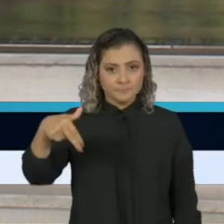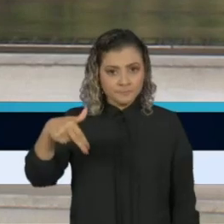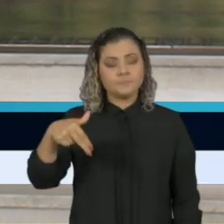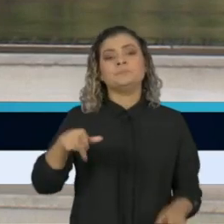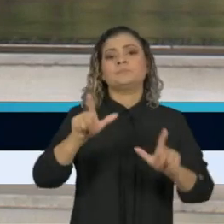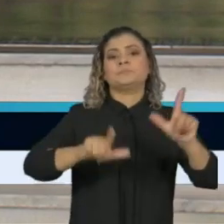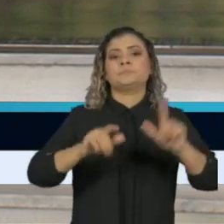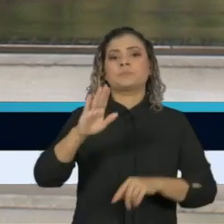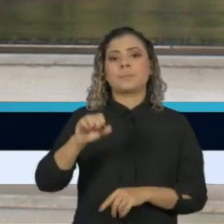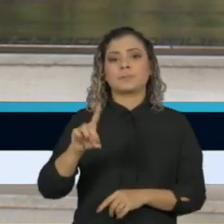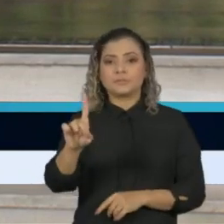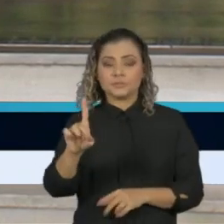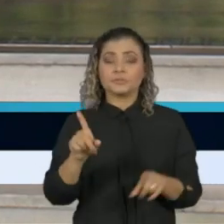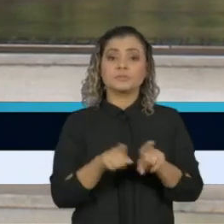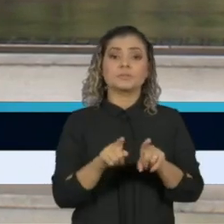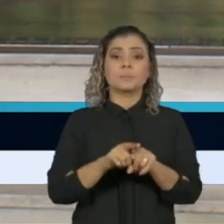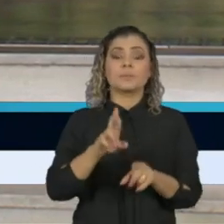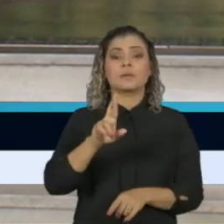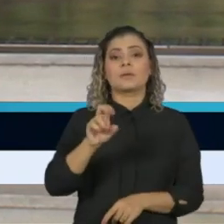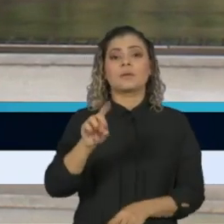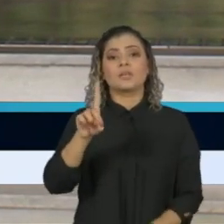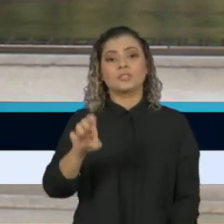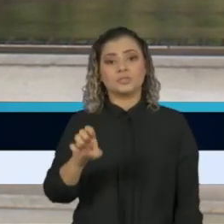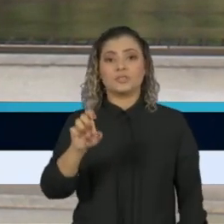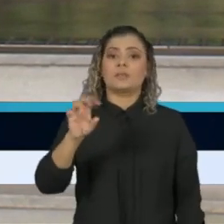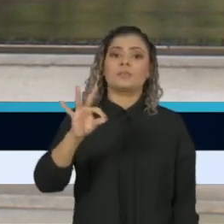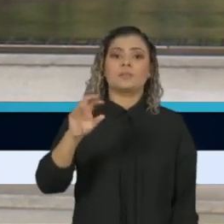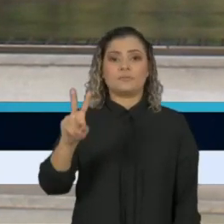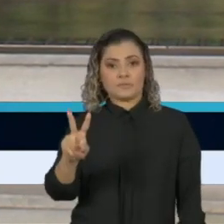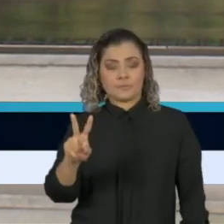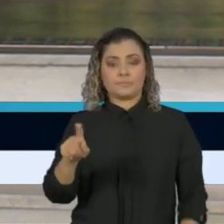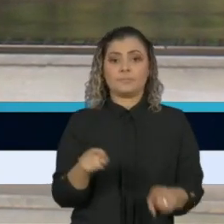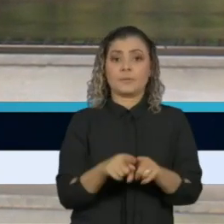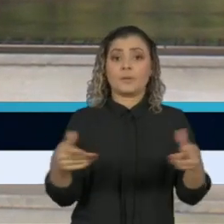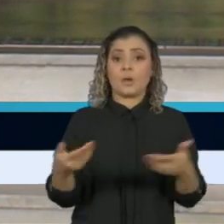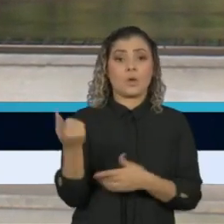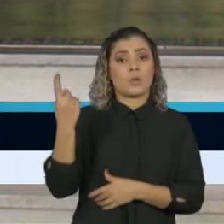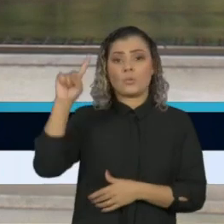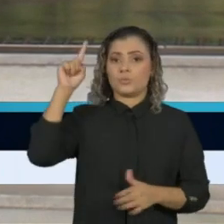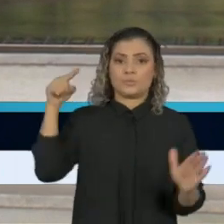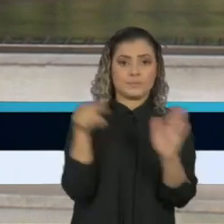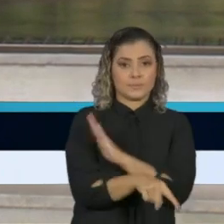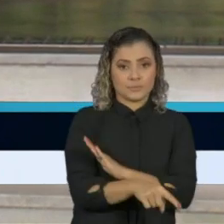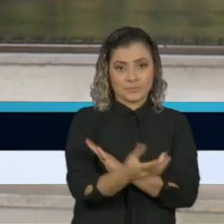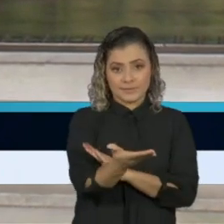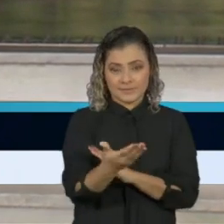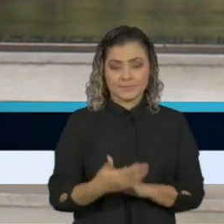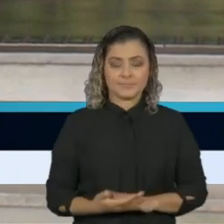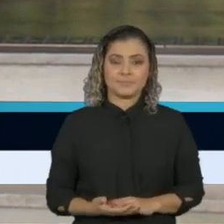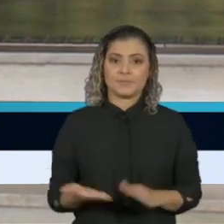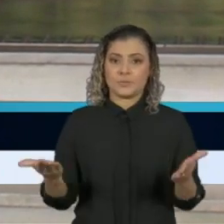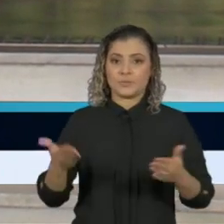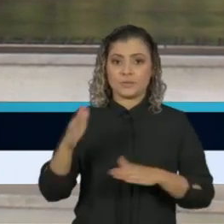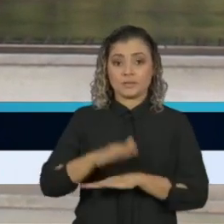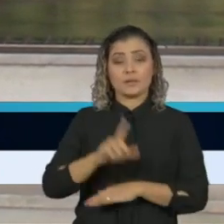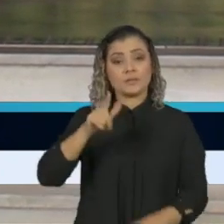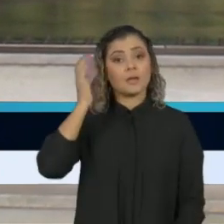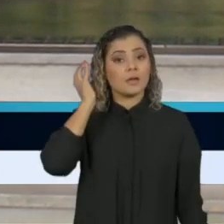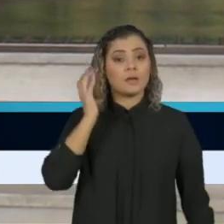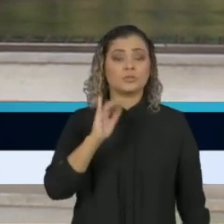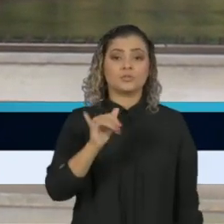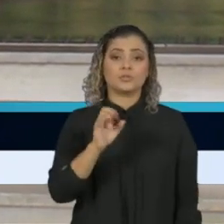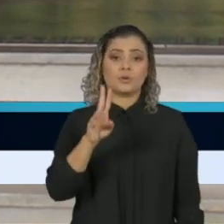TV Band e a Rede TV. Vamos agora à última pergunta desta tarde, que é da Rádio Jovem